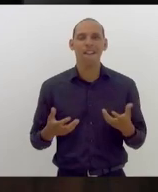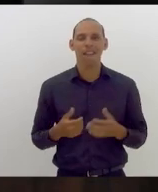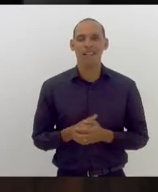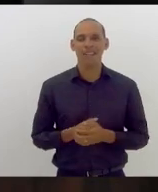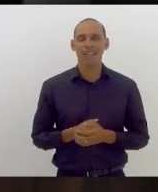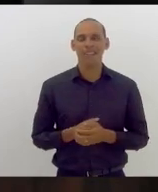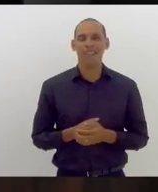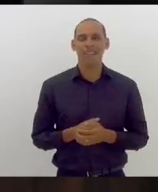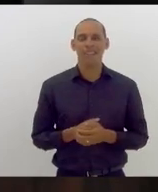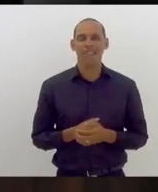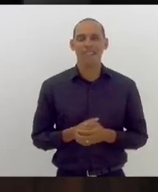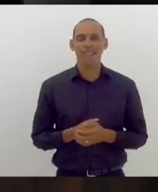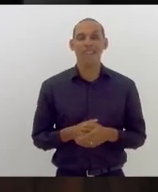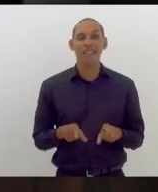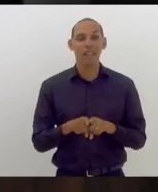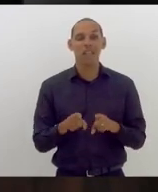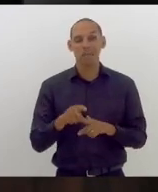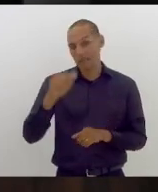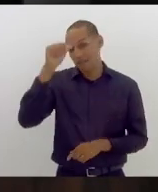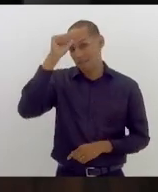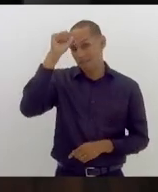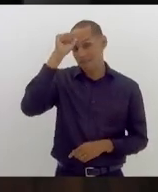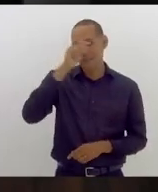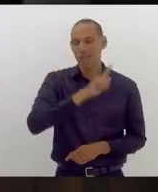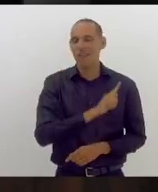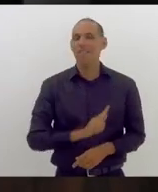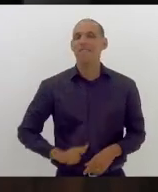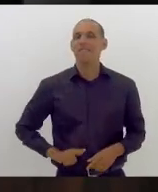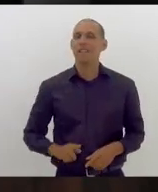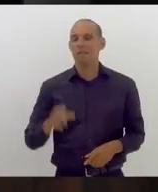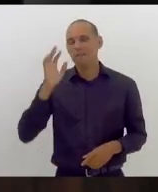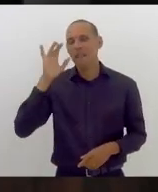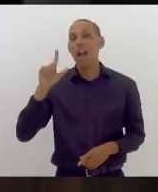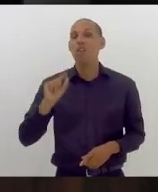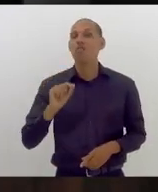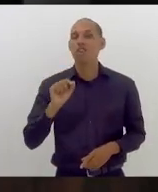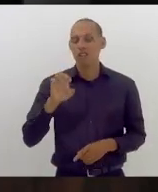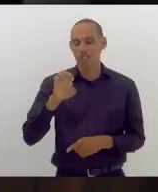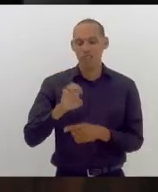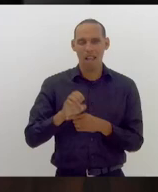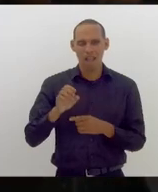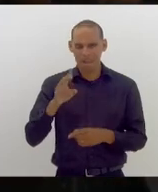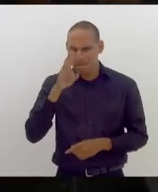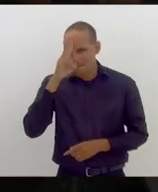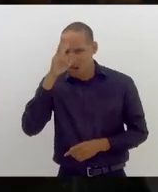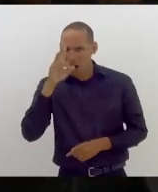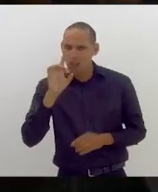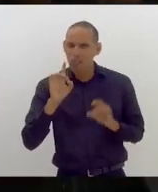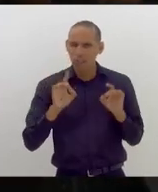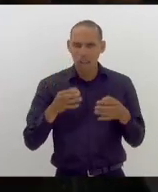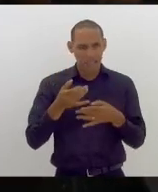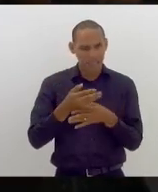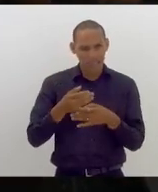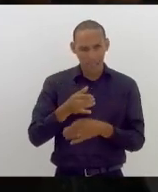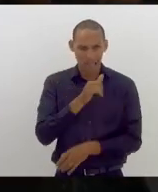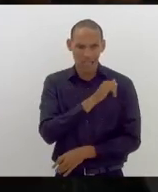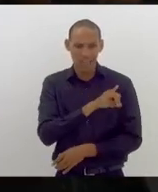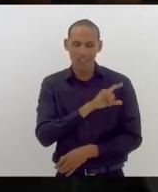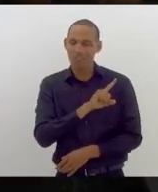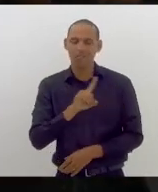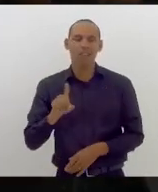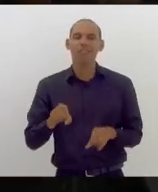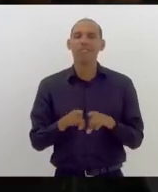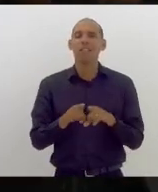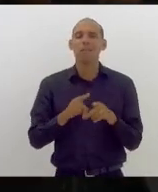que é isso que o governador Cláudio Castro também pensa, num Estado forte, não só na cidade do Rio de Janeiro, Marcelo, mas também